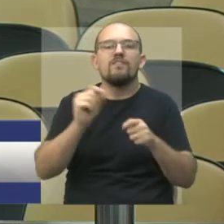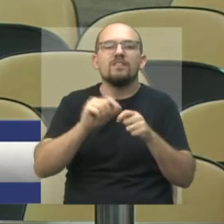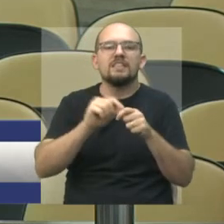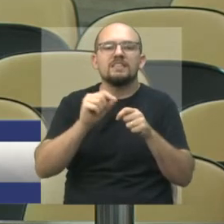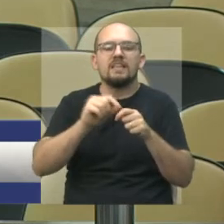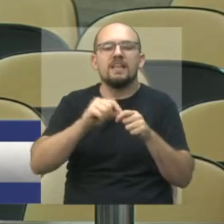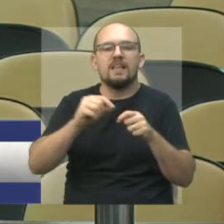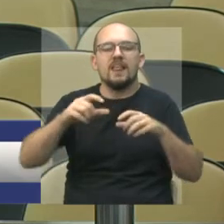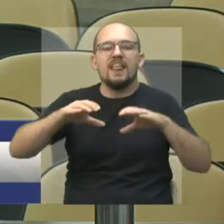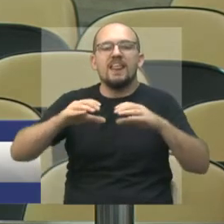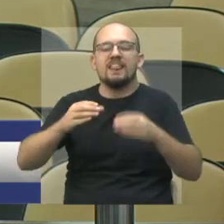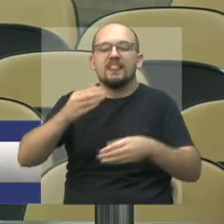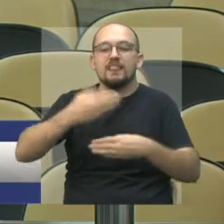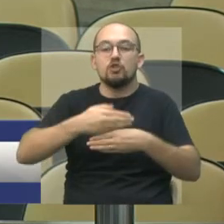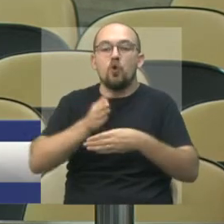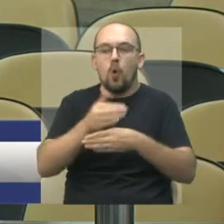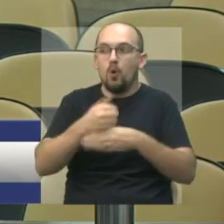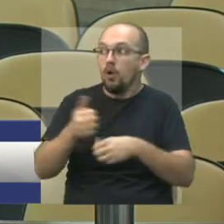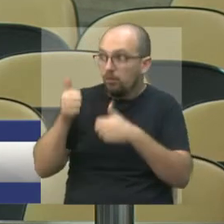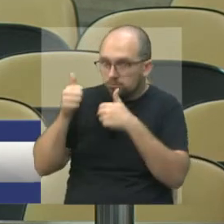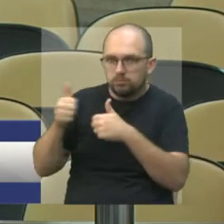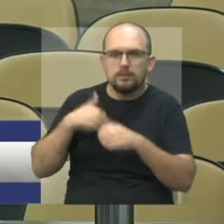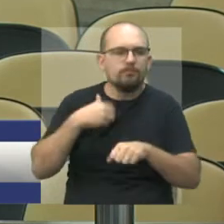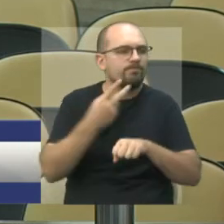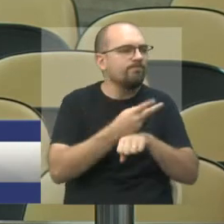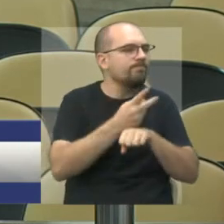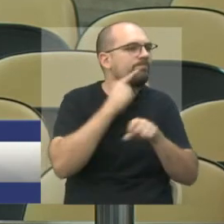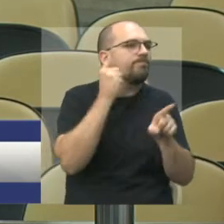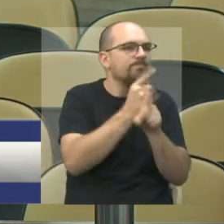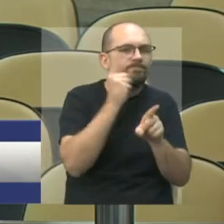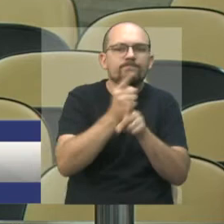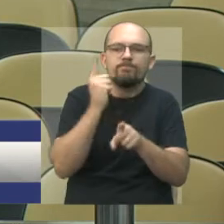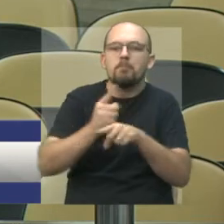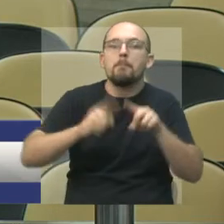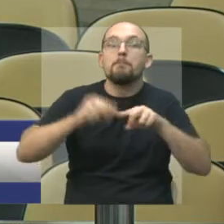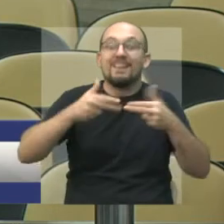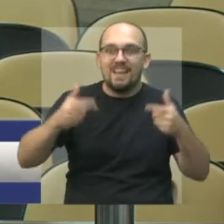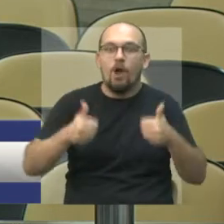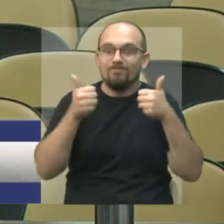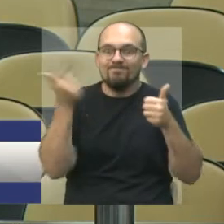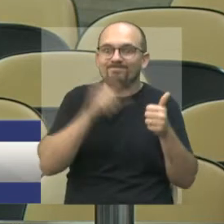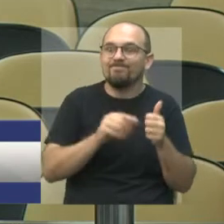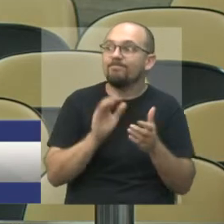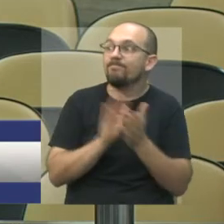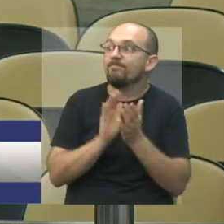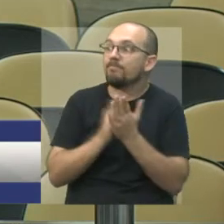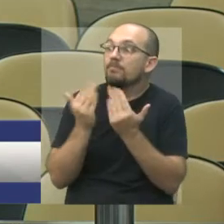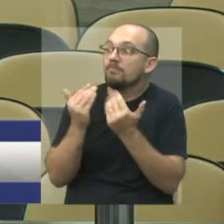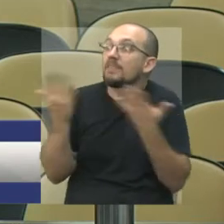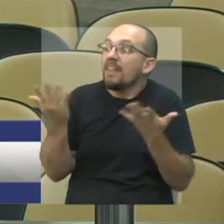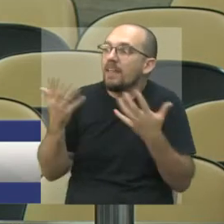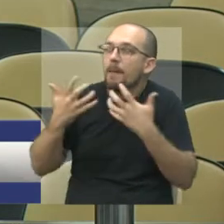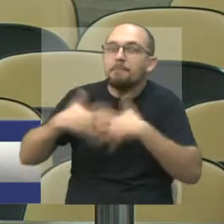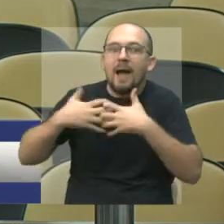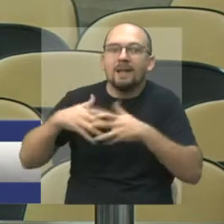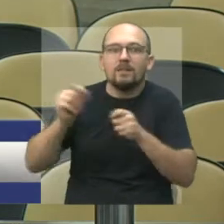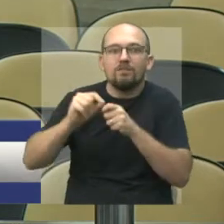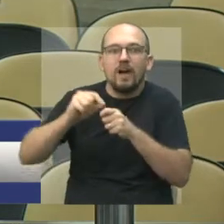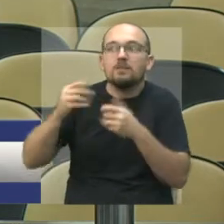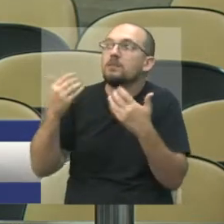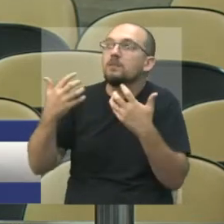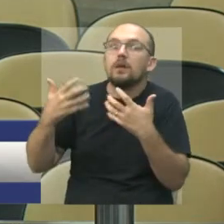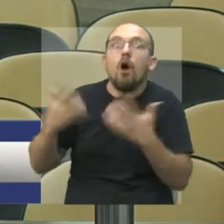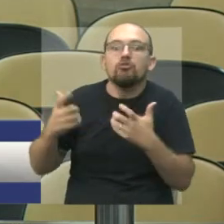Corri atrás, arrumei cimento, arrumei todo o material para fazer. Estou esperando até hoje, a máquina de tijolo não chegou. Está lá no